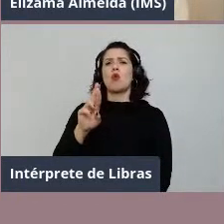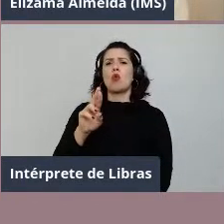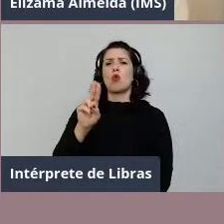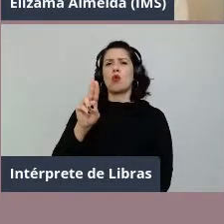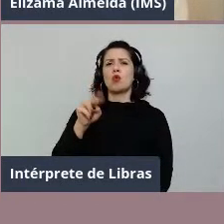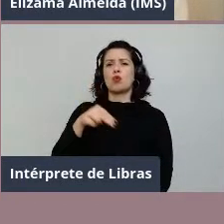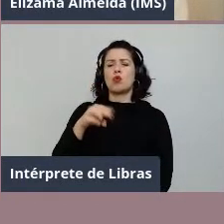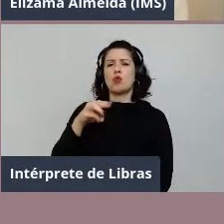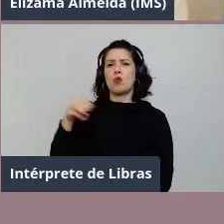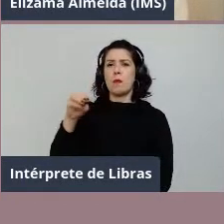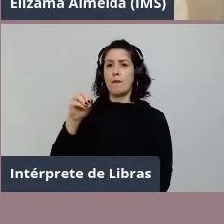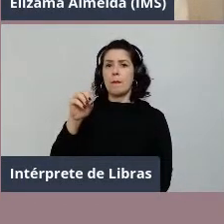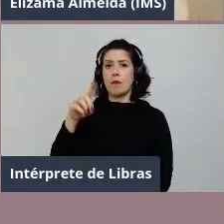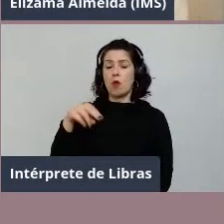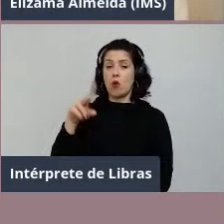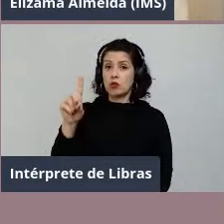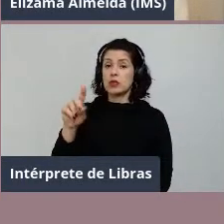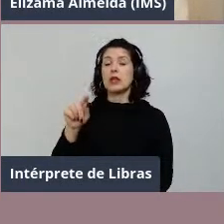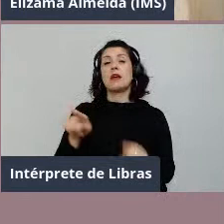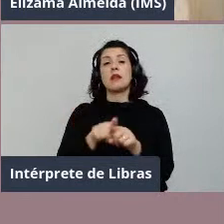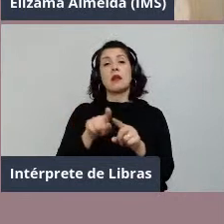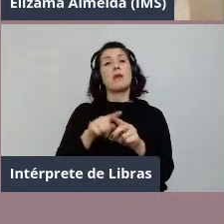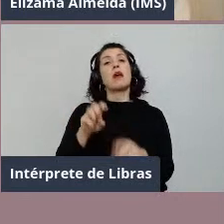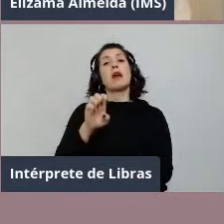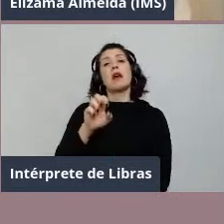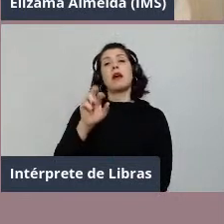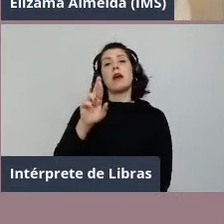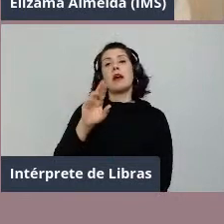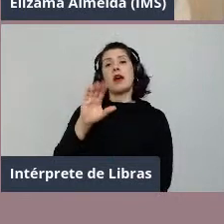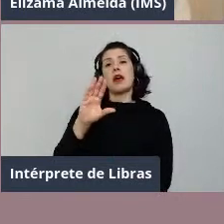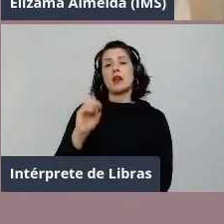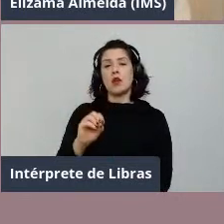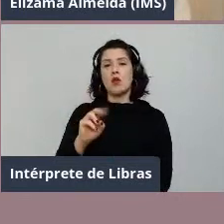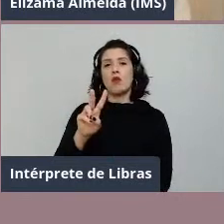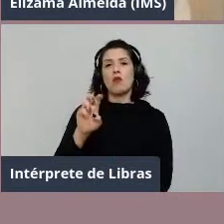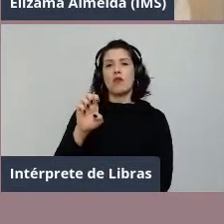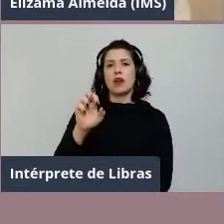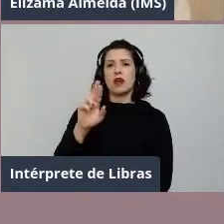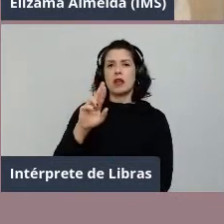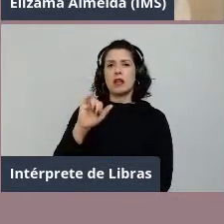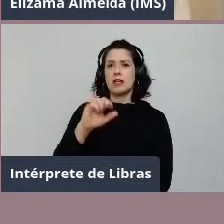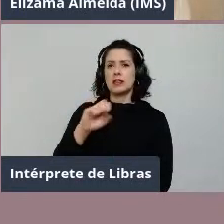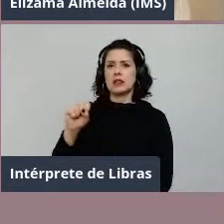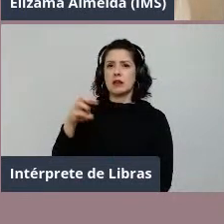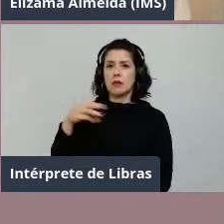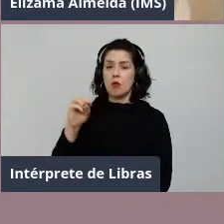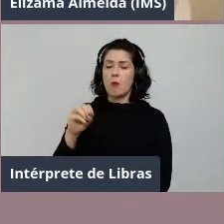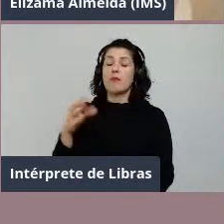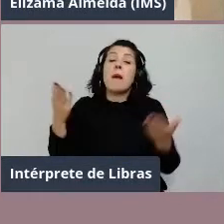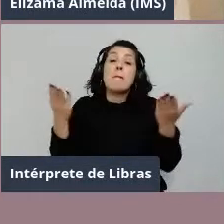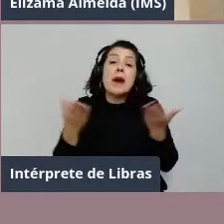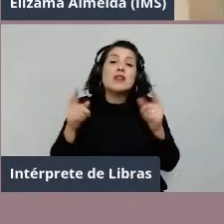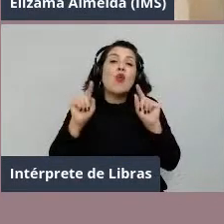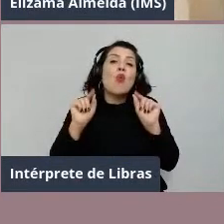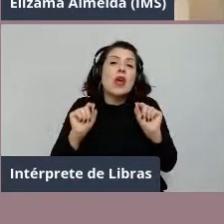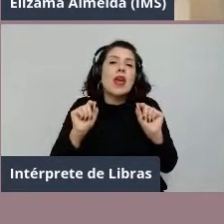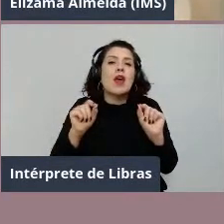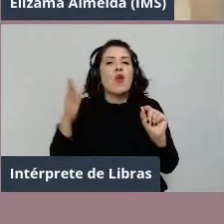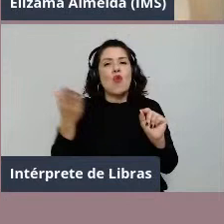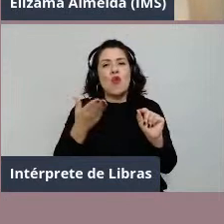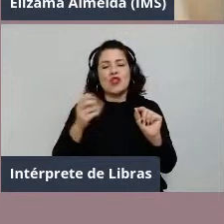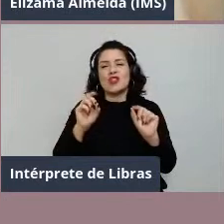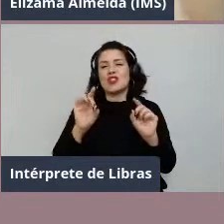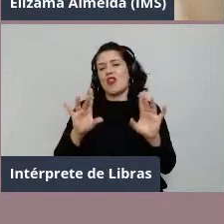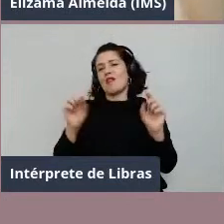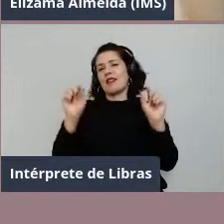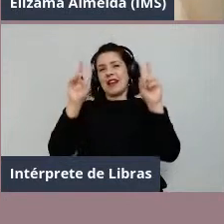e o gaúcho Érico Veríssimo. Mas bem, a gente vai falar sobre Clarice hoje, né? E vai